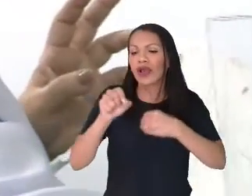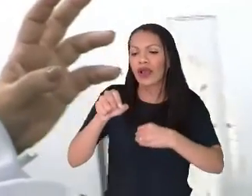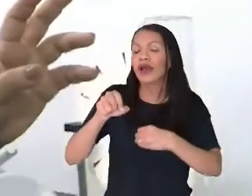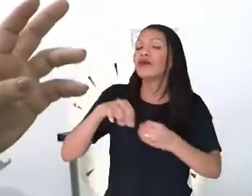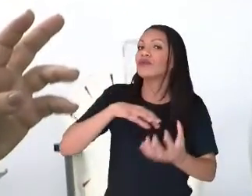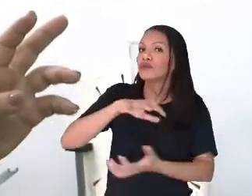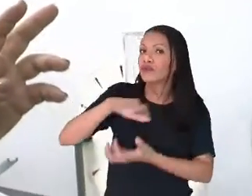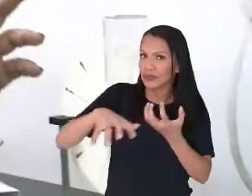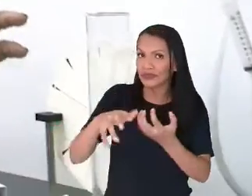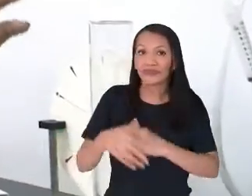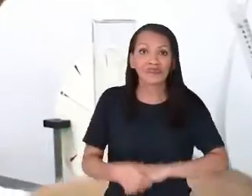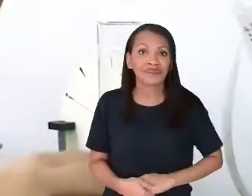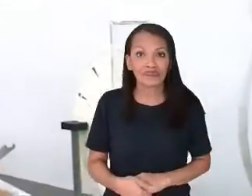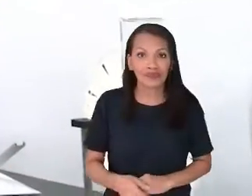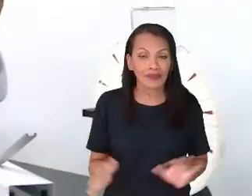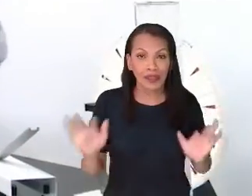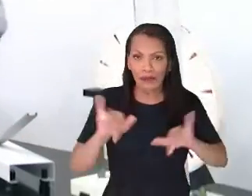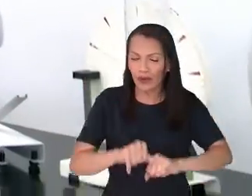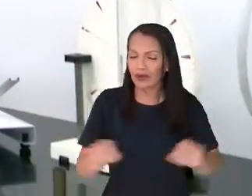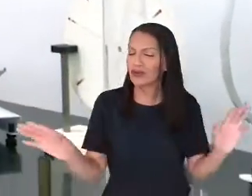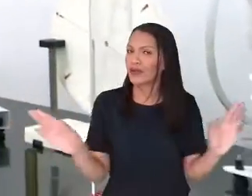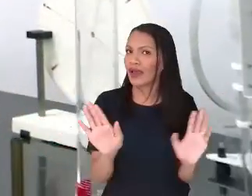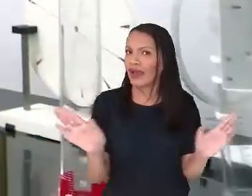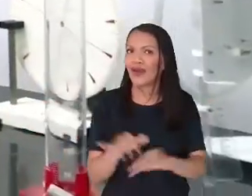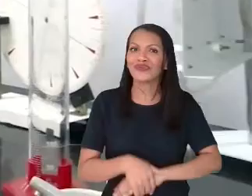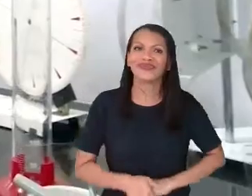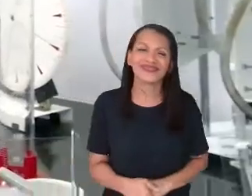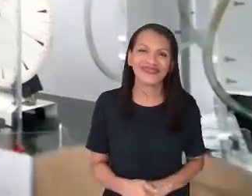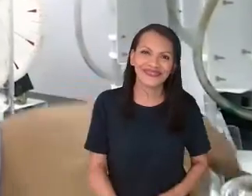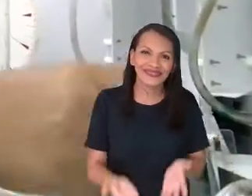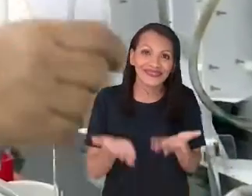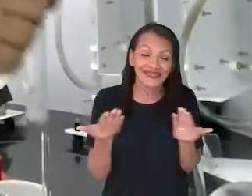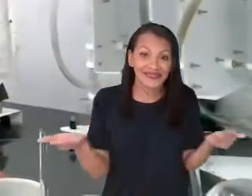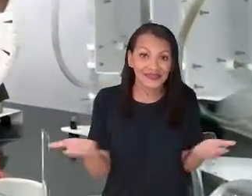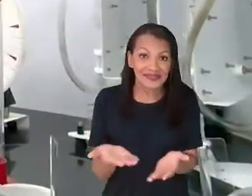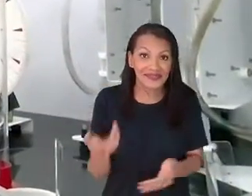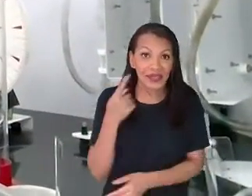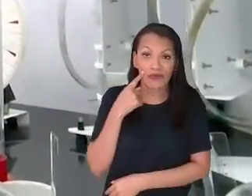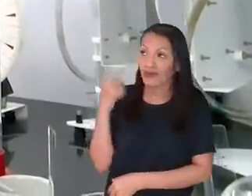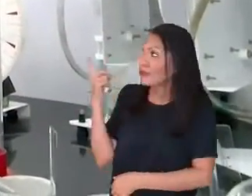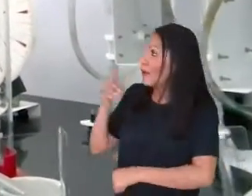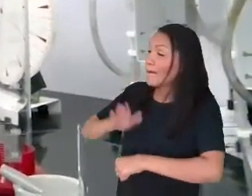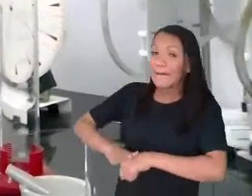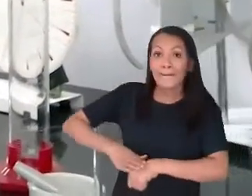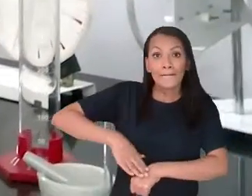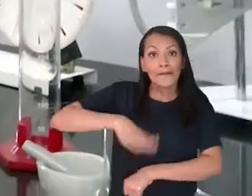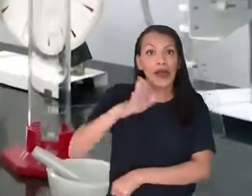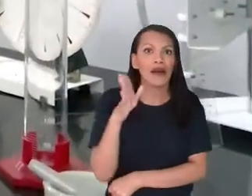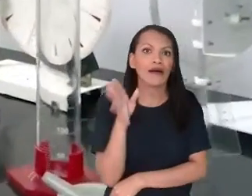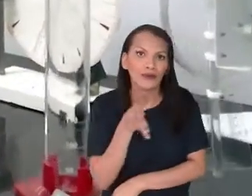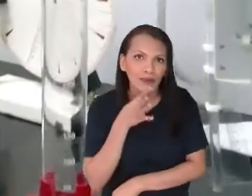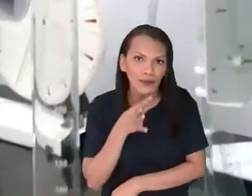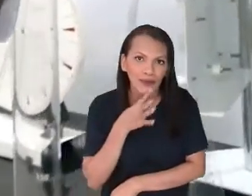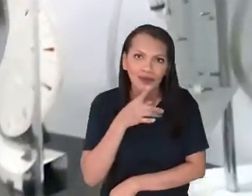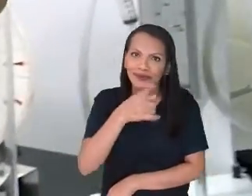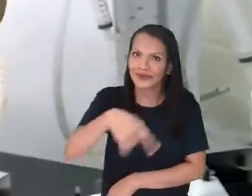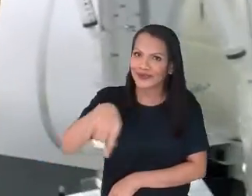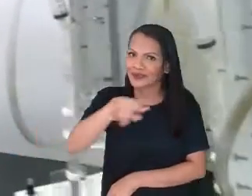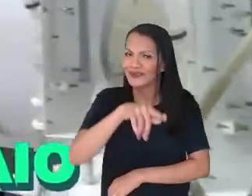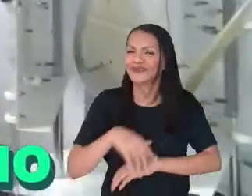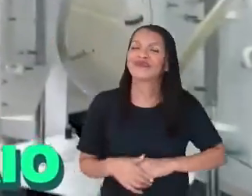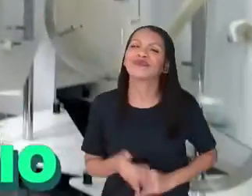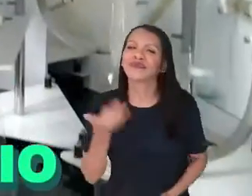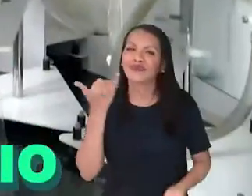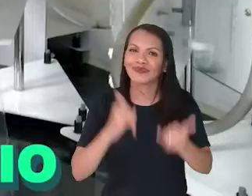acabou ainda. Vamos agora para aquele que eu acho que é o mais conhecido no laboratório, que é